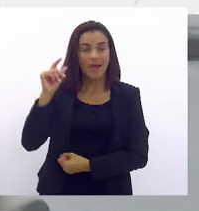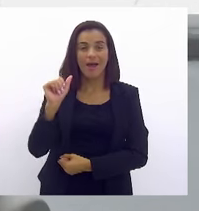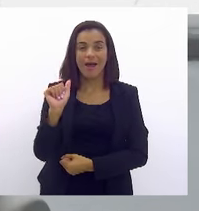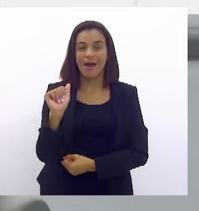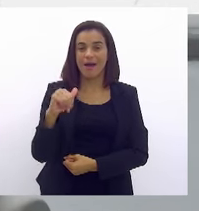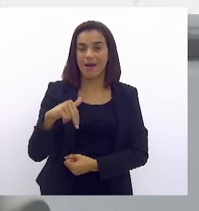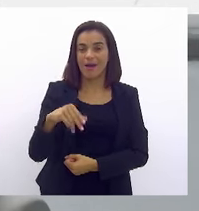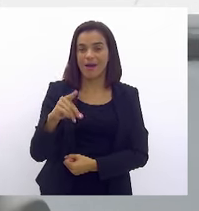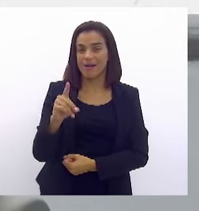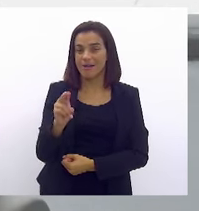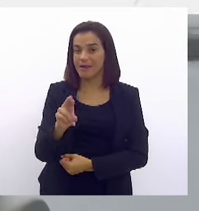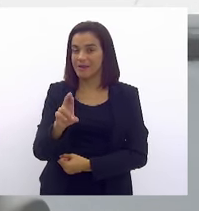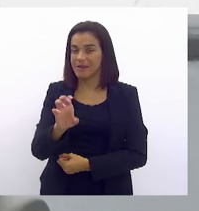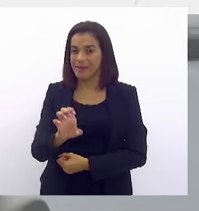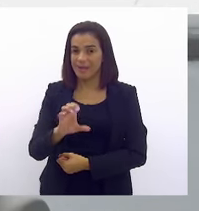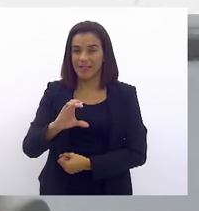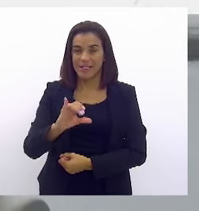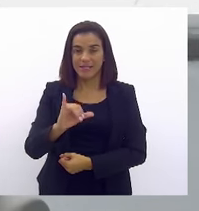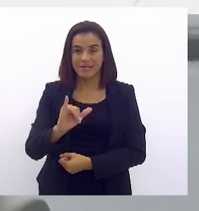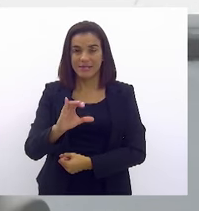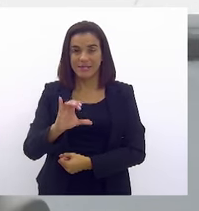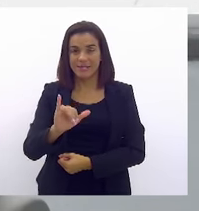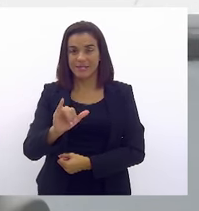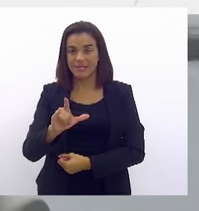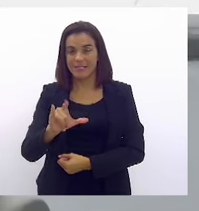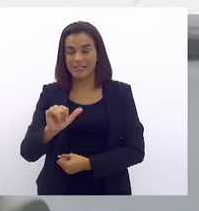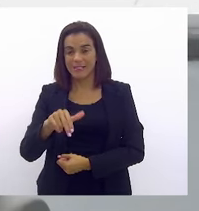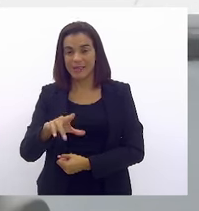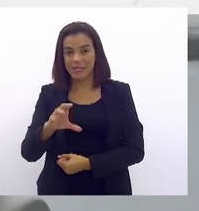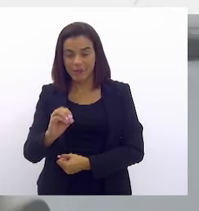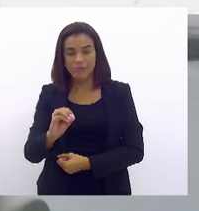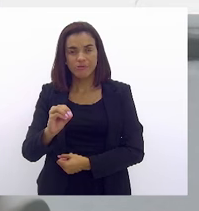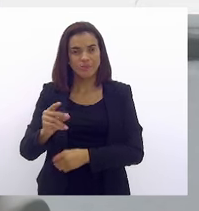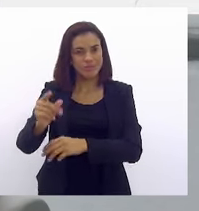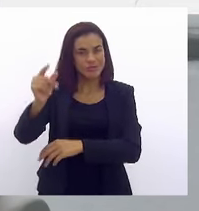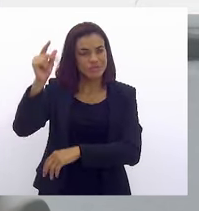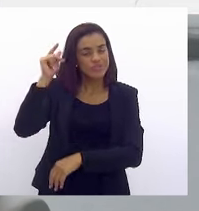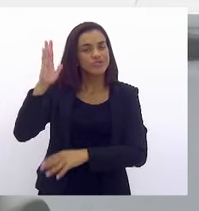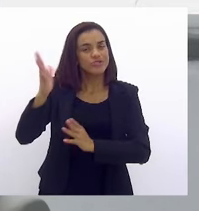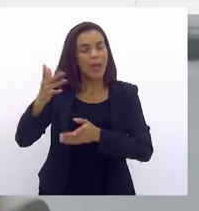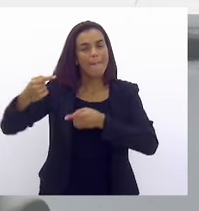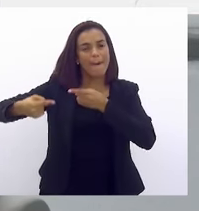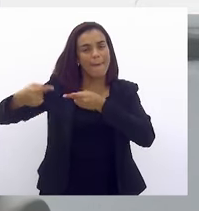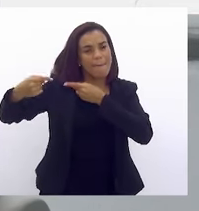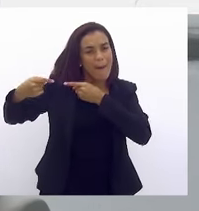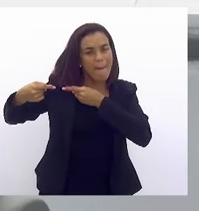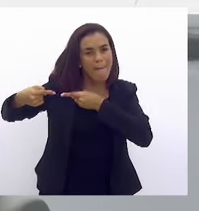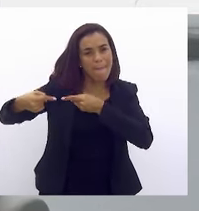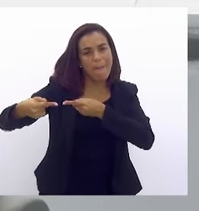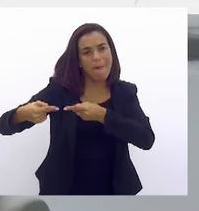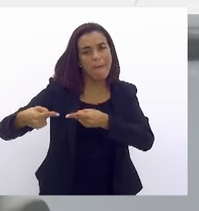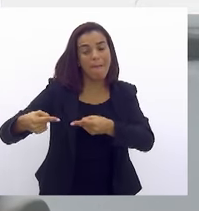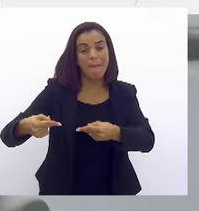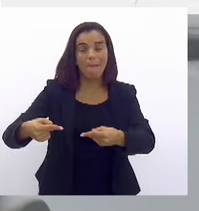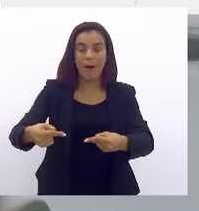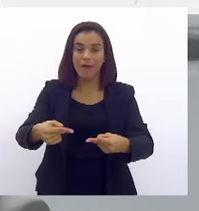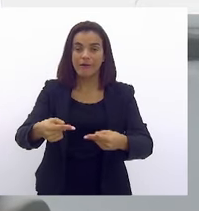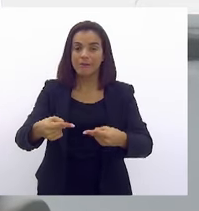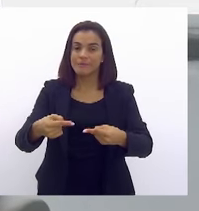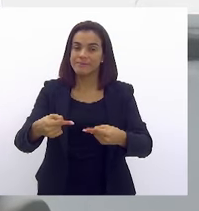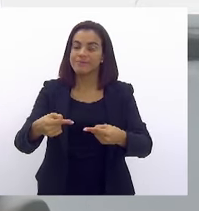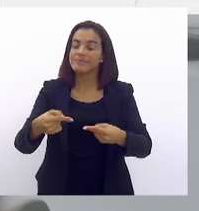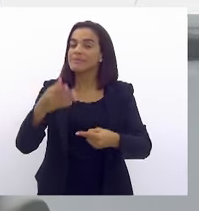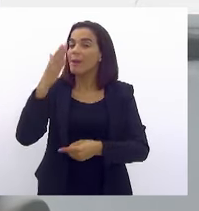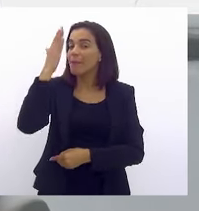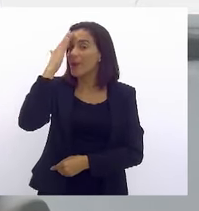Siciliano, que a gente já fazia essas discussões, mas entendendo que a gente precisa discutir